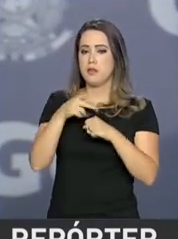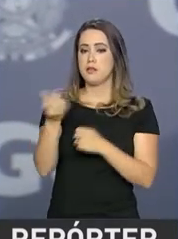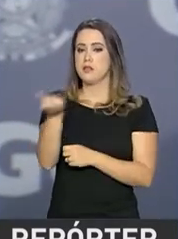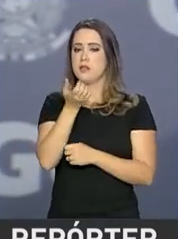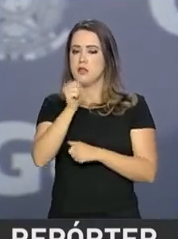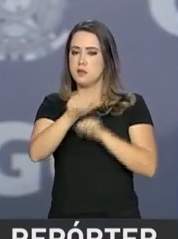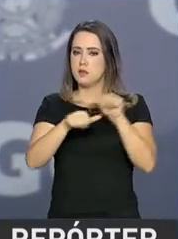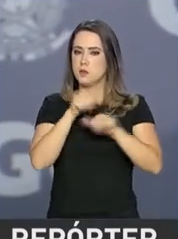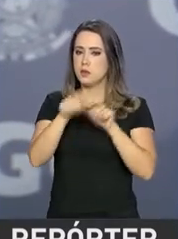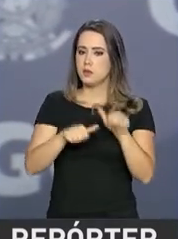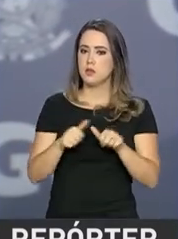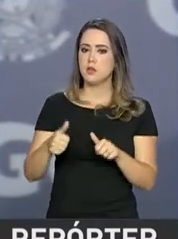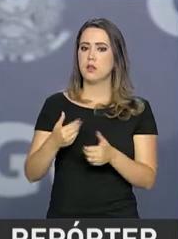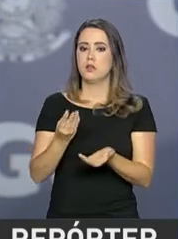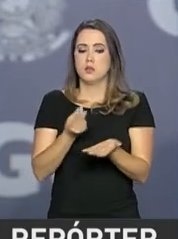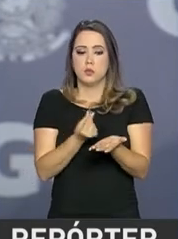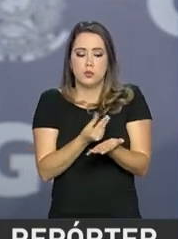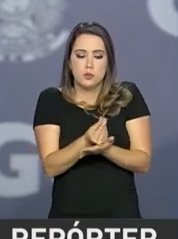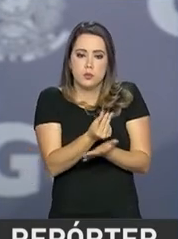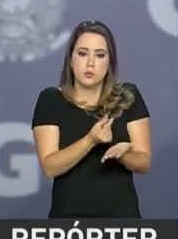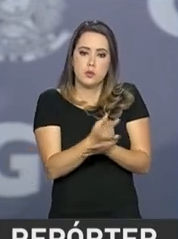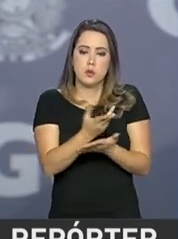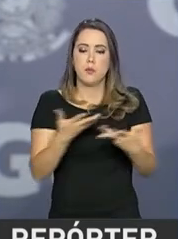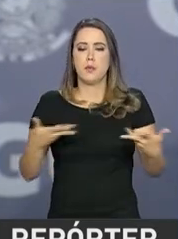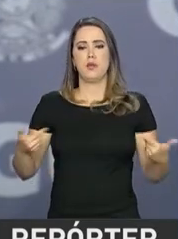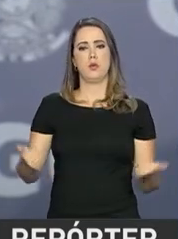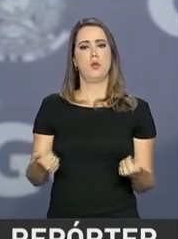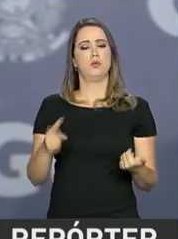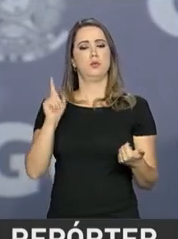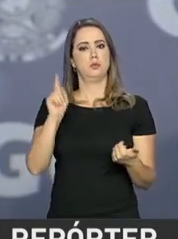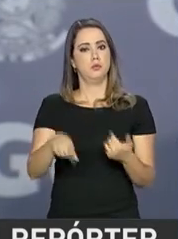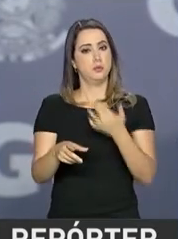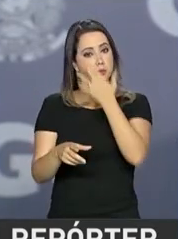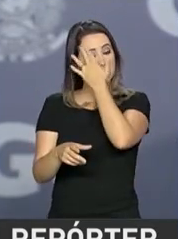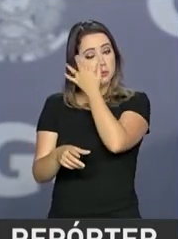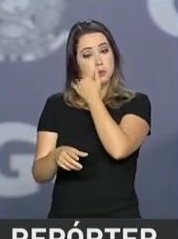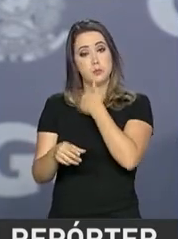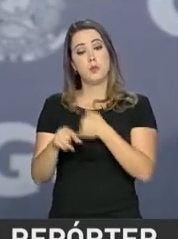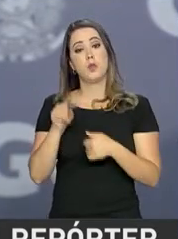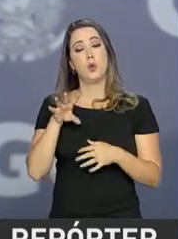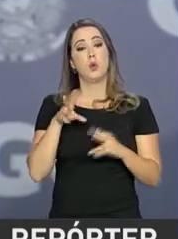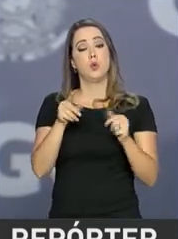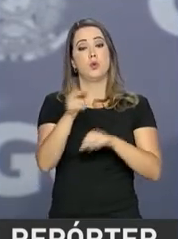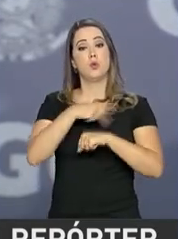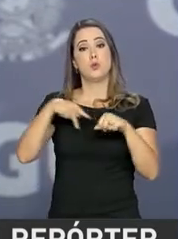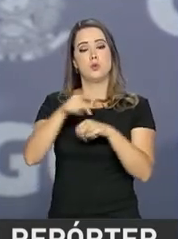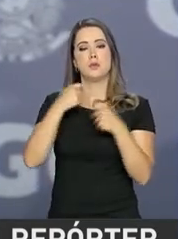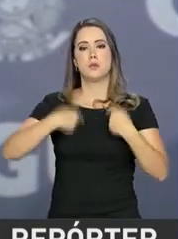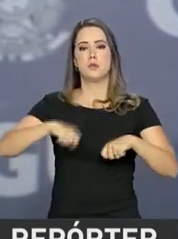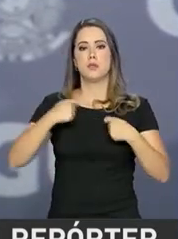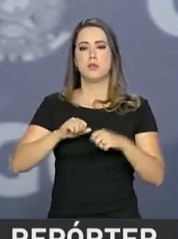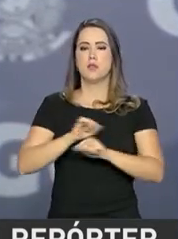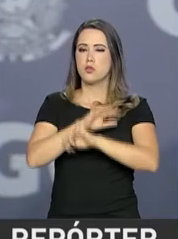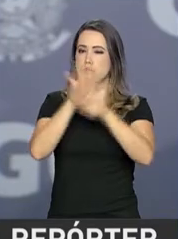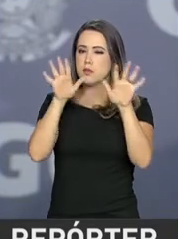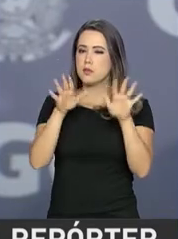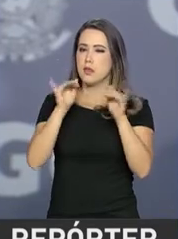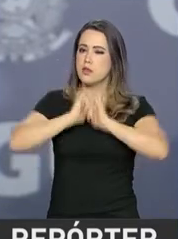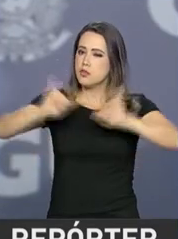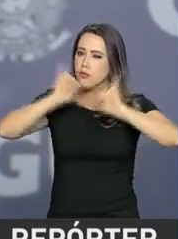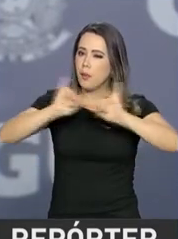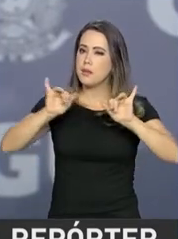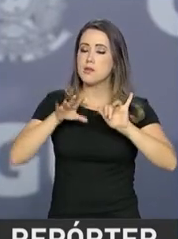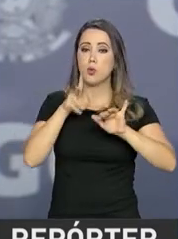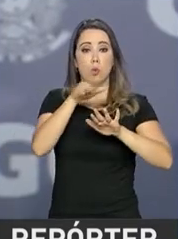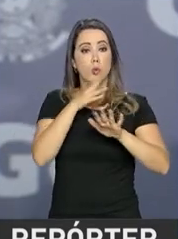e fazer aplicações de recursos públicos mais efetivas todos esses países passaram por transparência de dados e eu acho que